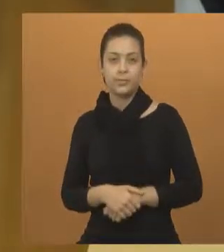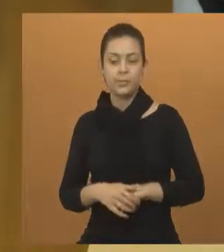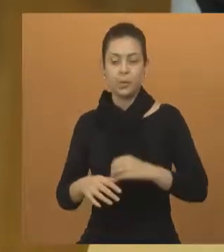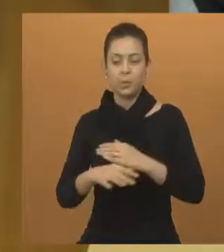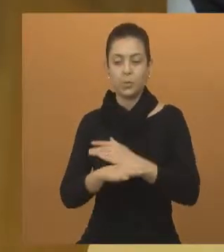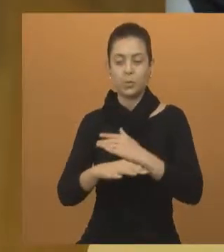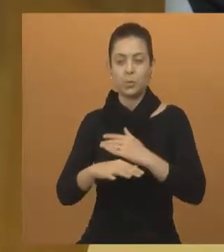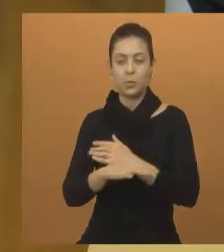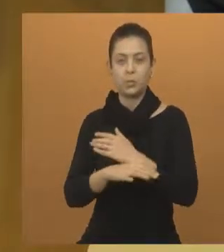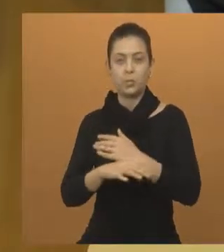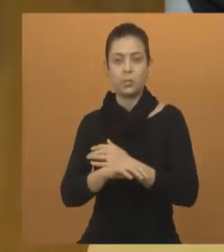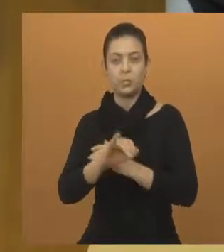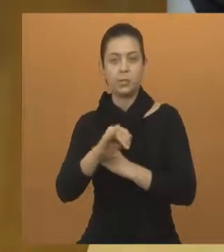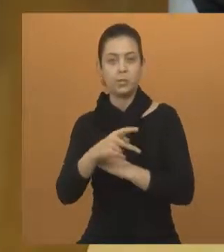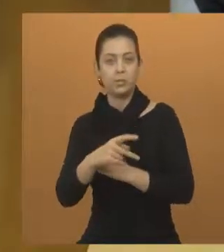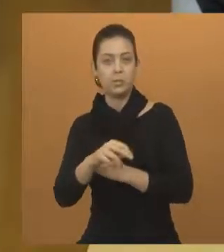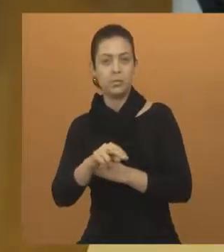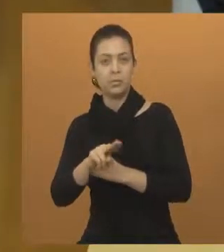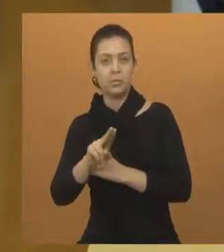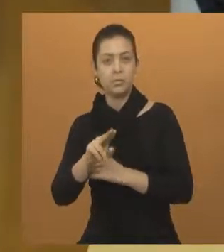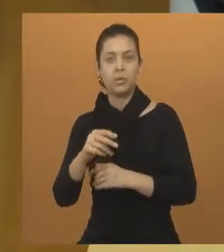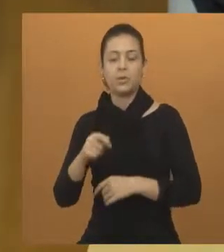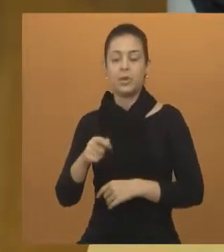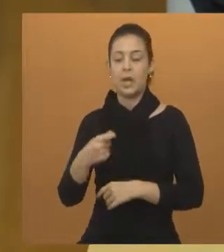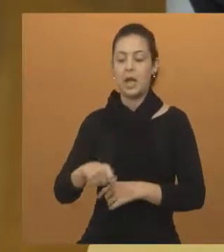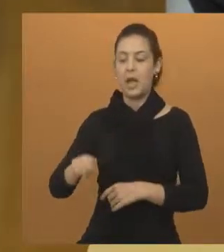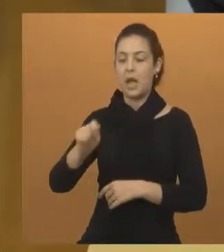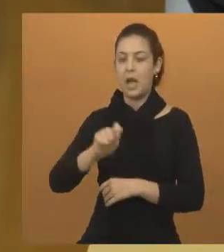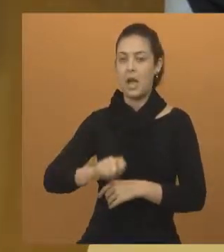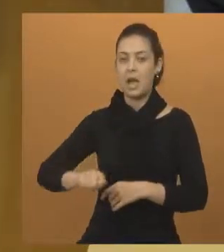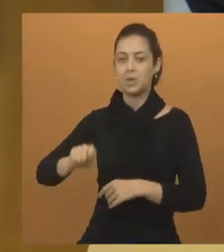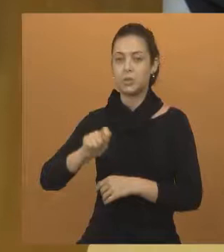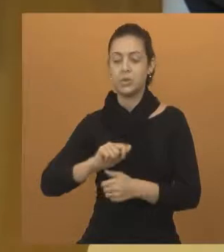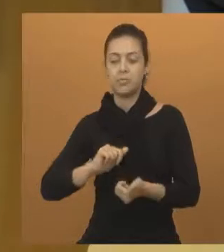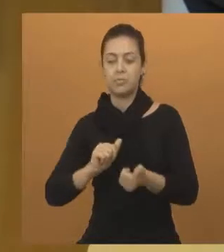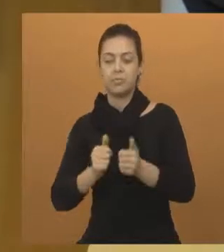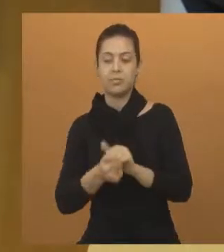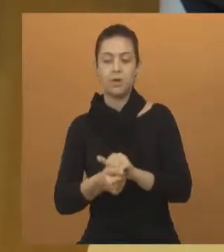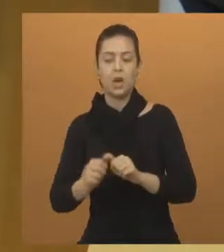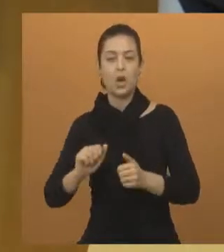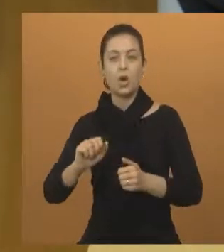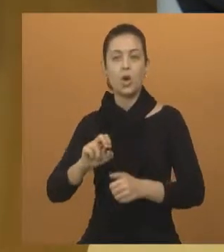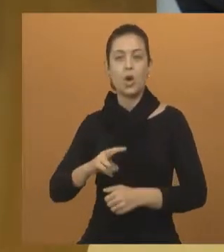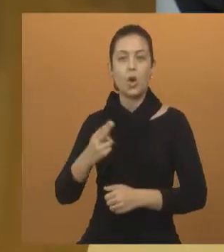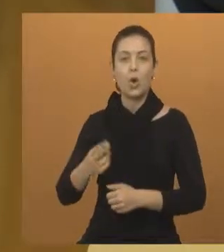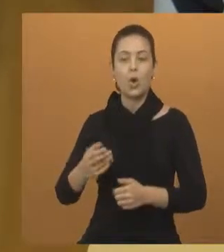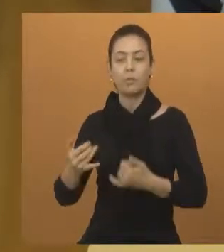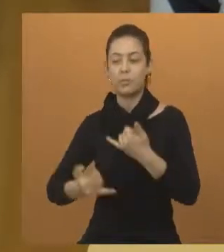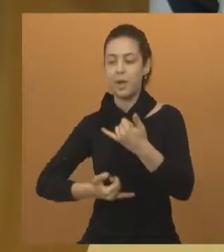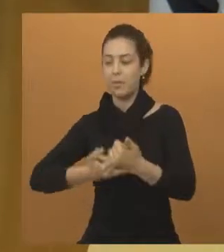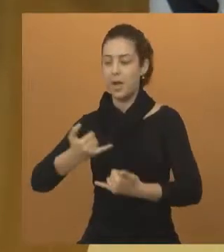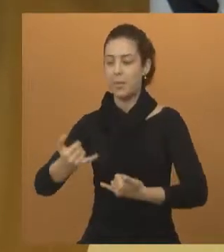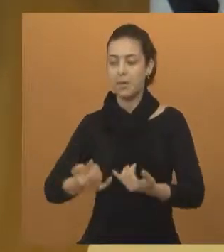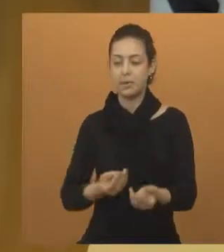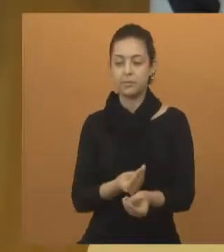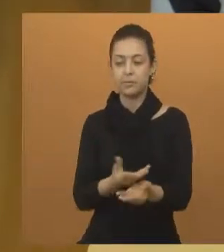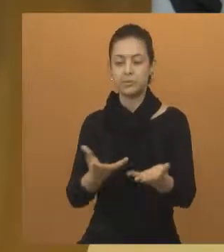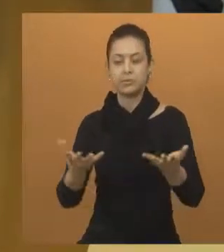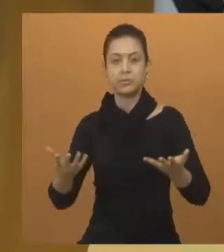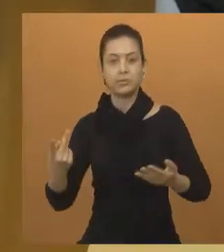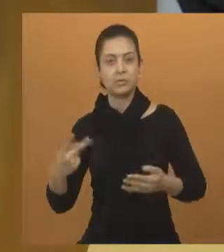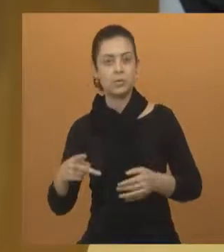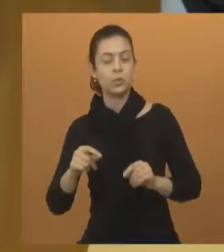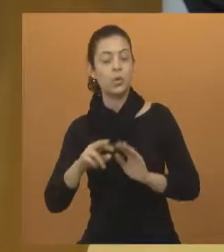Urbana, IPTU, das associações recreativas ou desportivas que atendam os